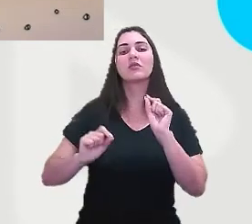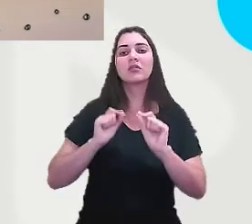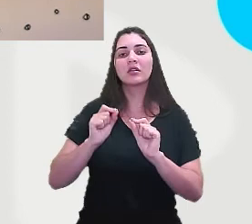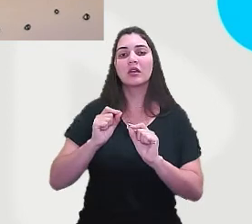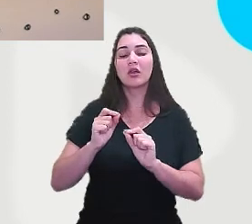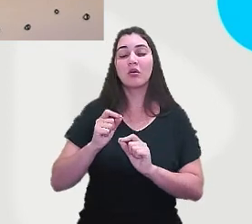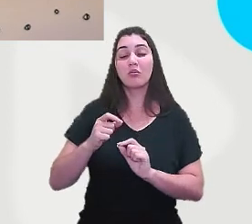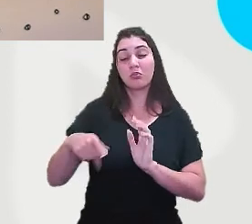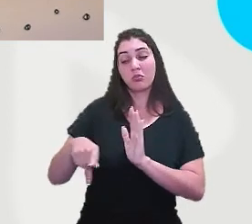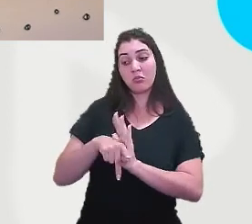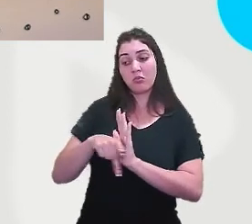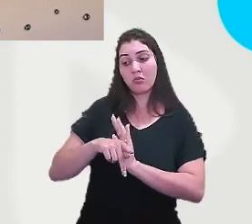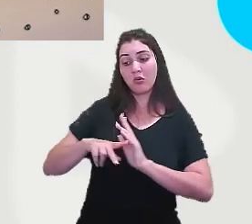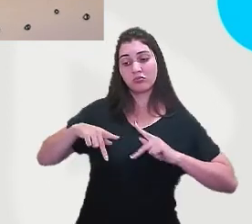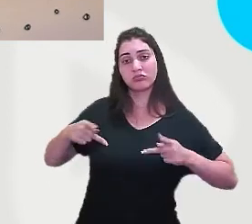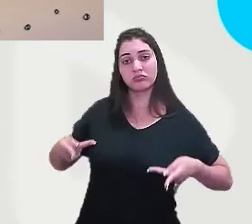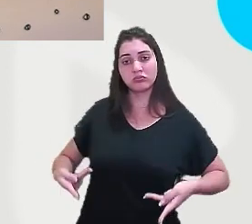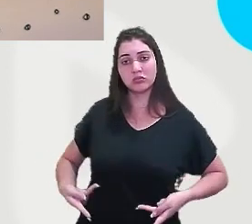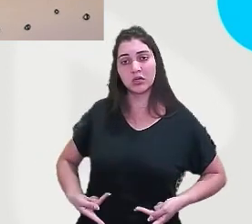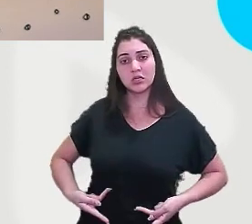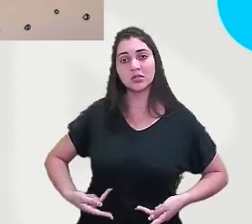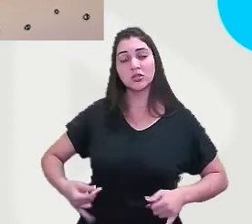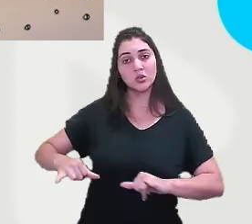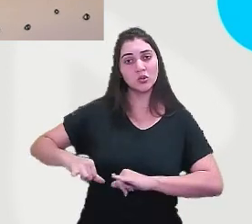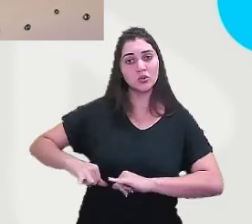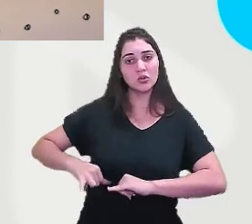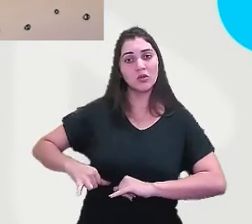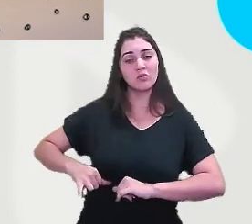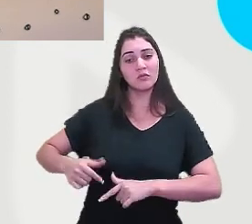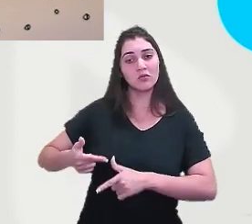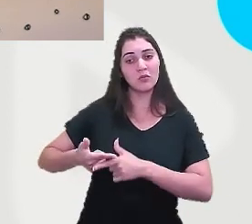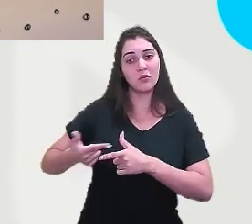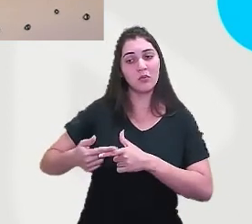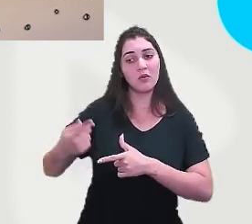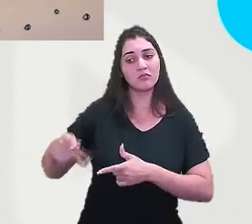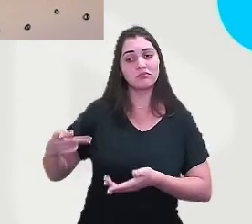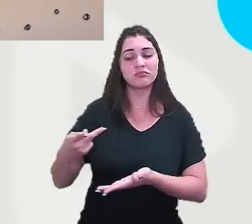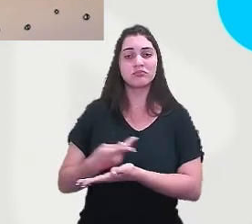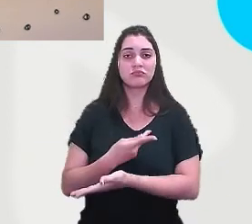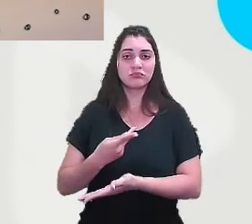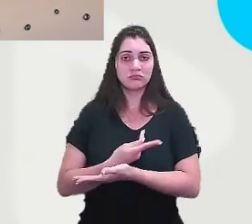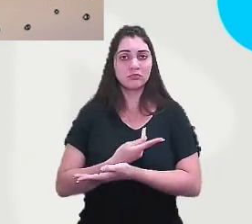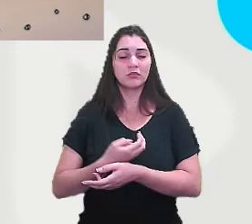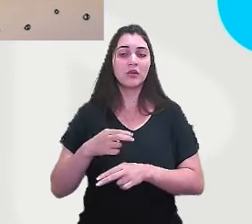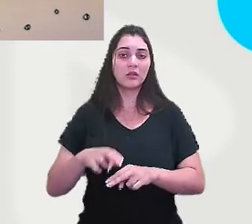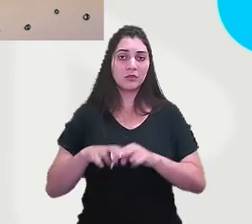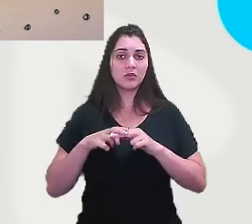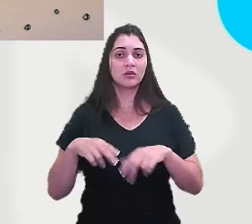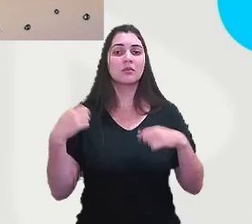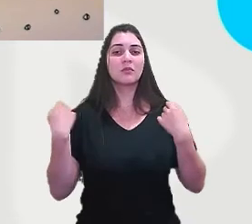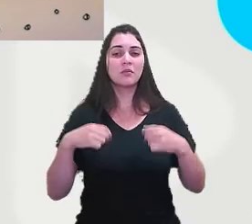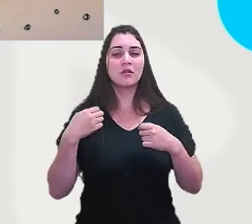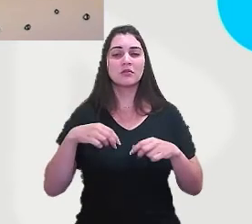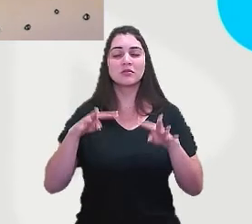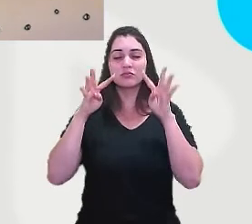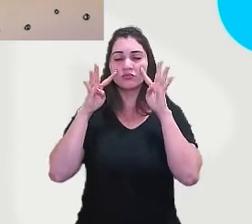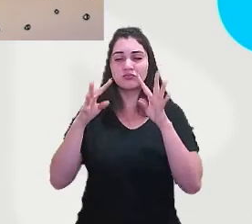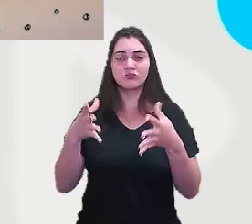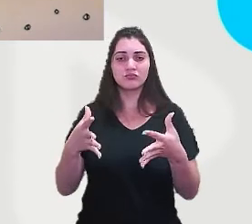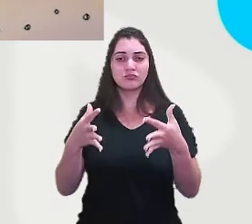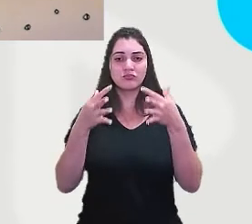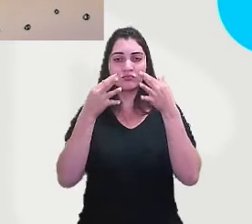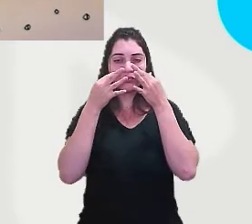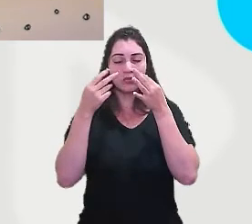ser humano, né, sofre as consequências do seu erro, tá certo? Portanto, a gente precisa ficar bastante atento a